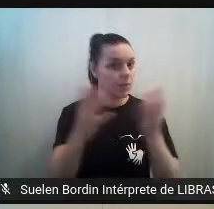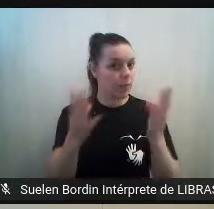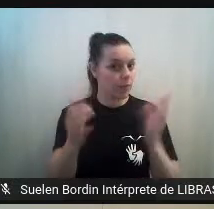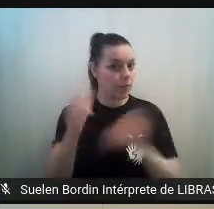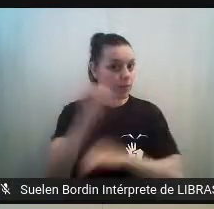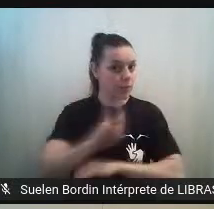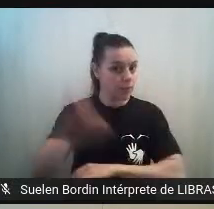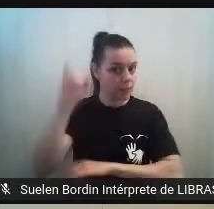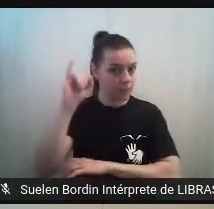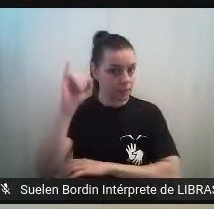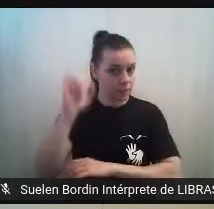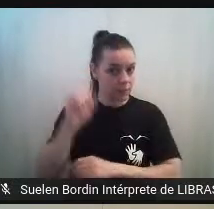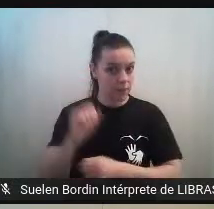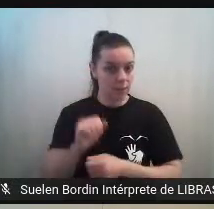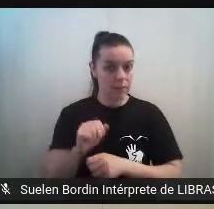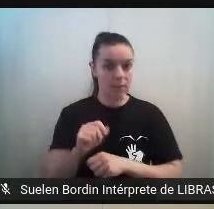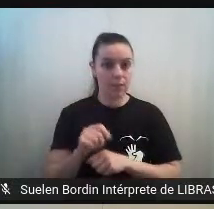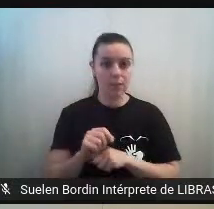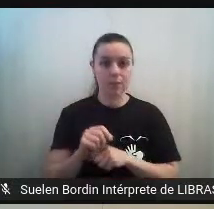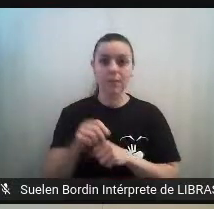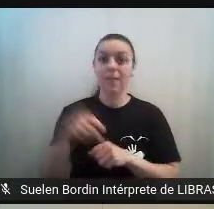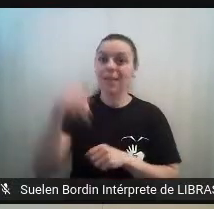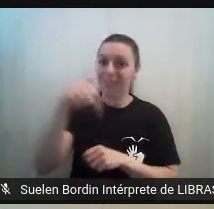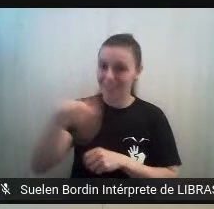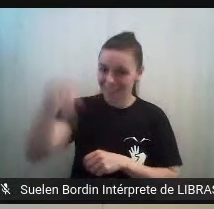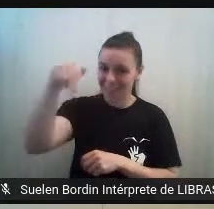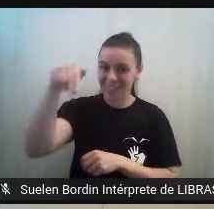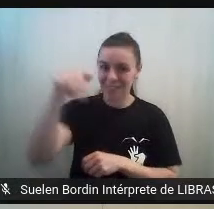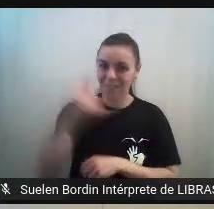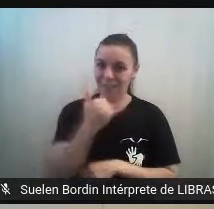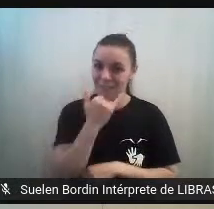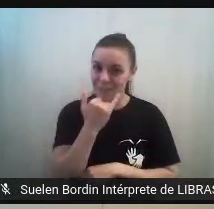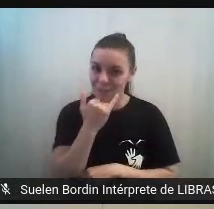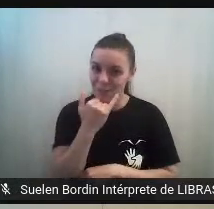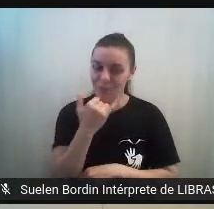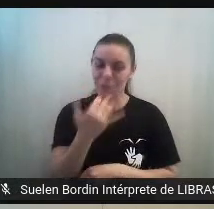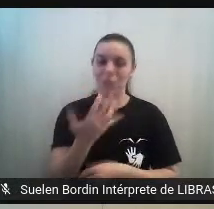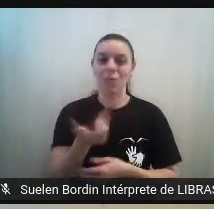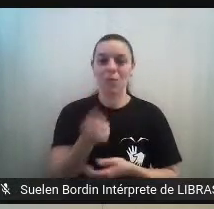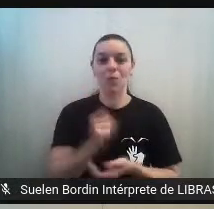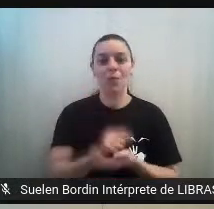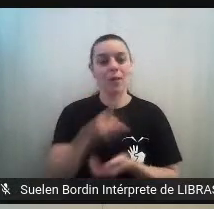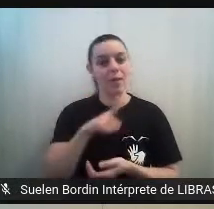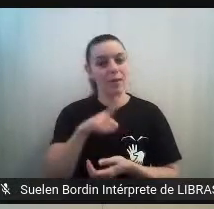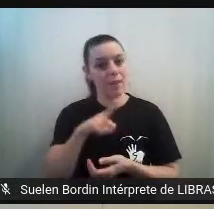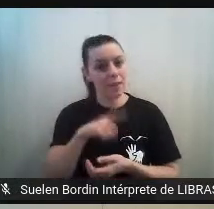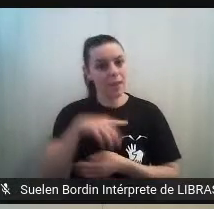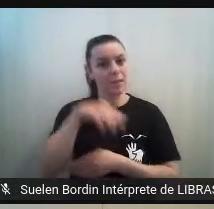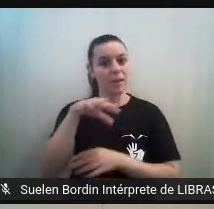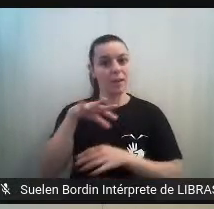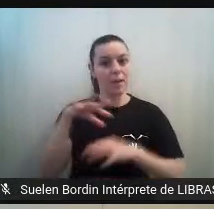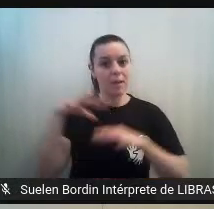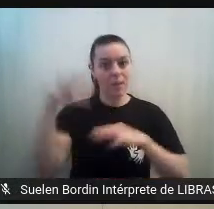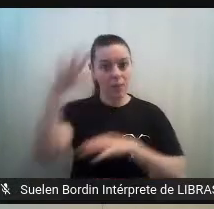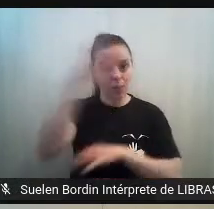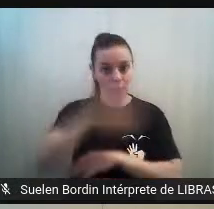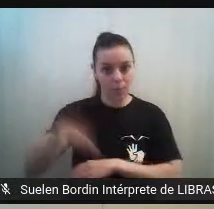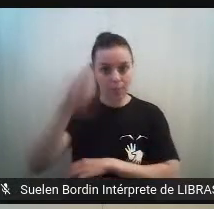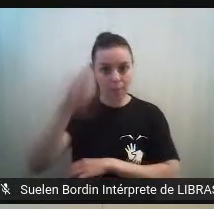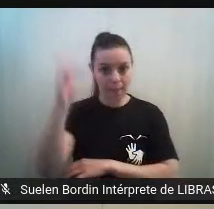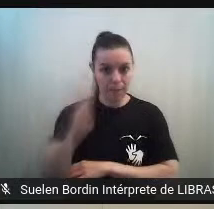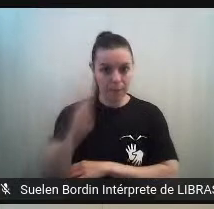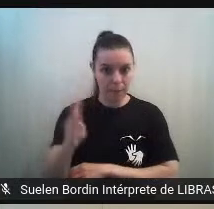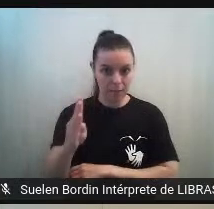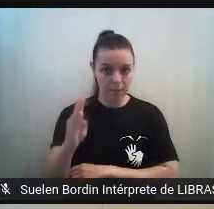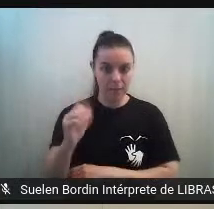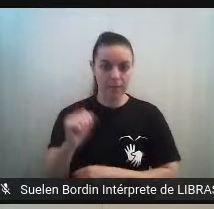internacional, internacional não, nacional, né, e que tem gente do Brasil todo. Eu também gostaria